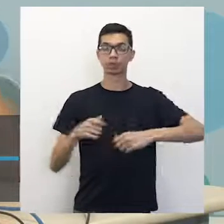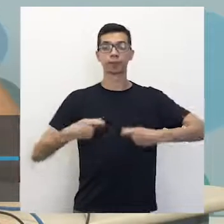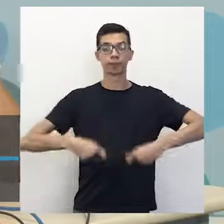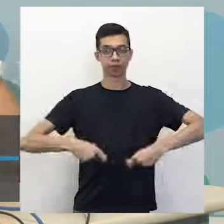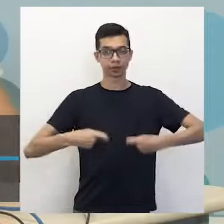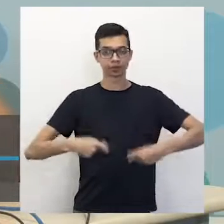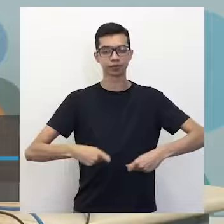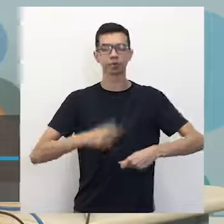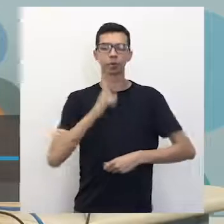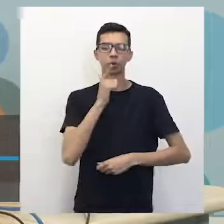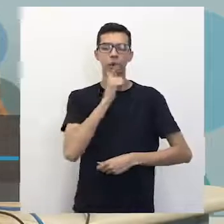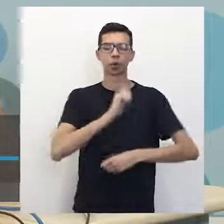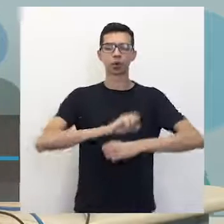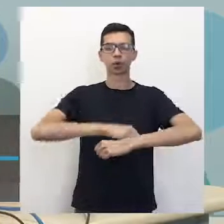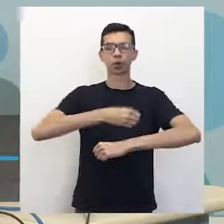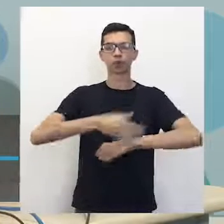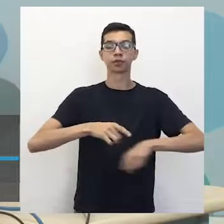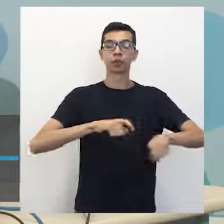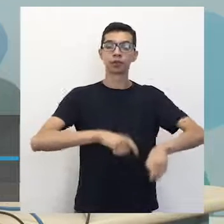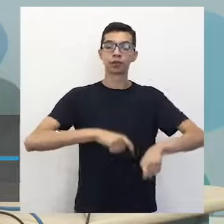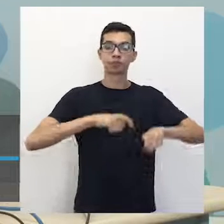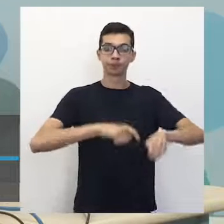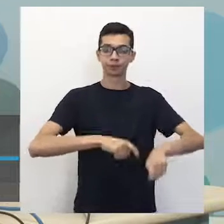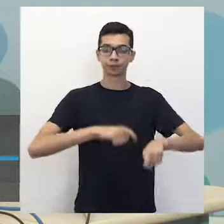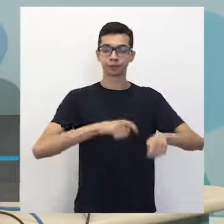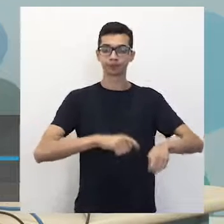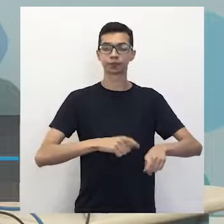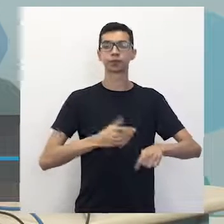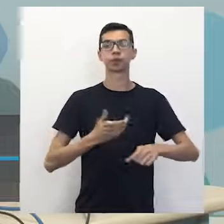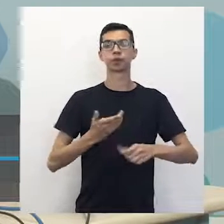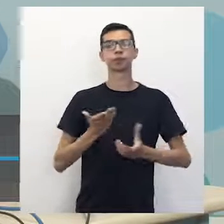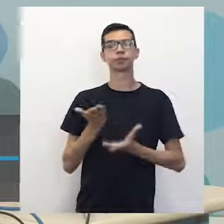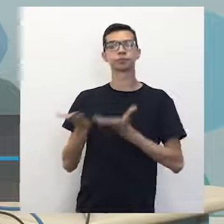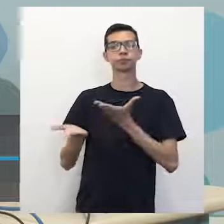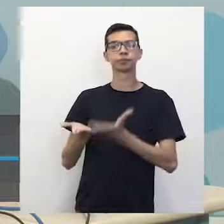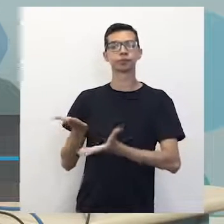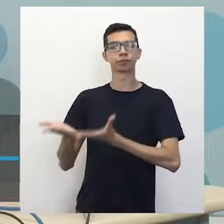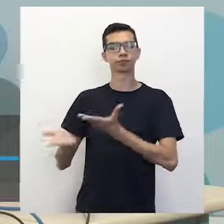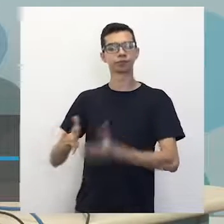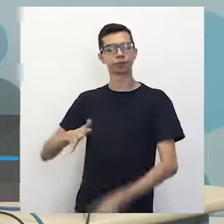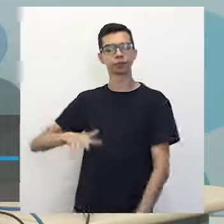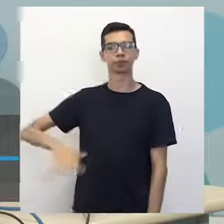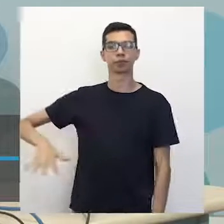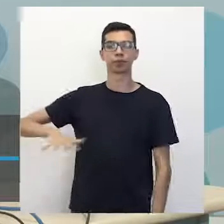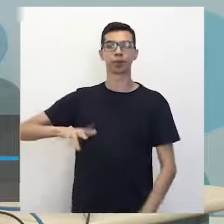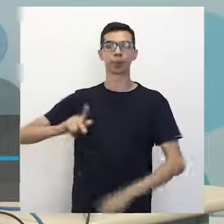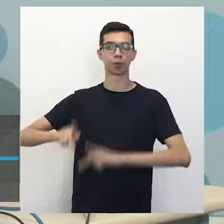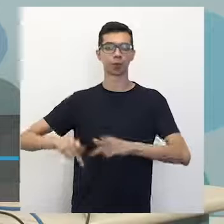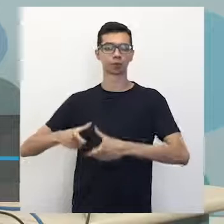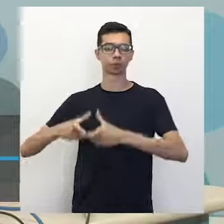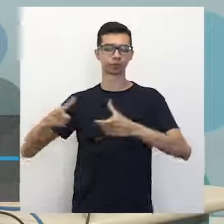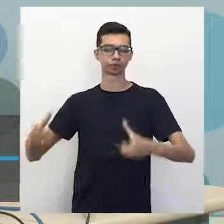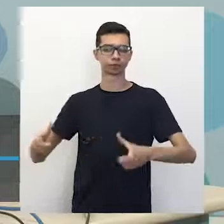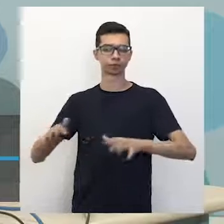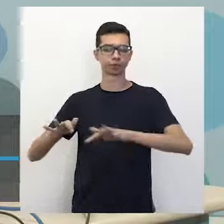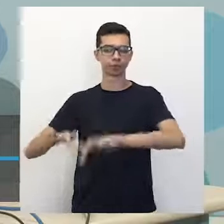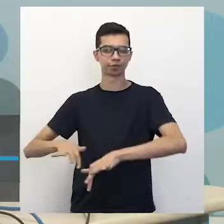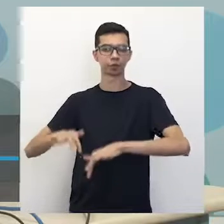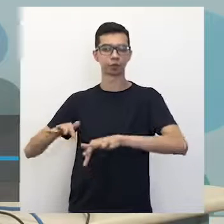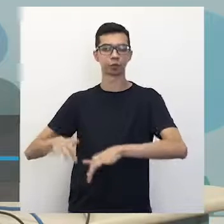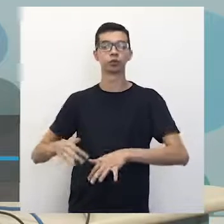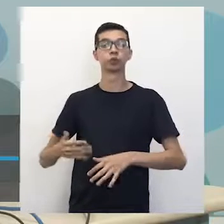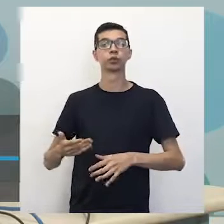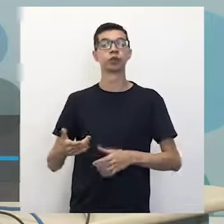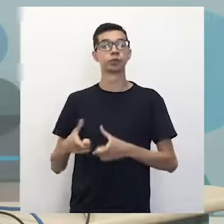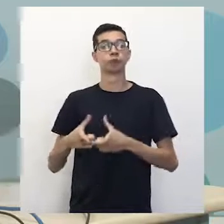agrícola atendesse toda aquela população aí do feudo que está cada vez mais crescendo. Então, vamos ver quais foram essas